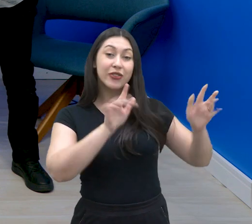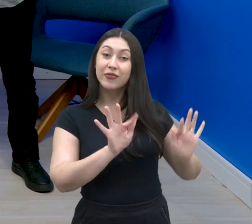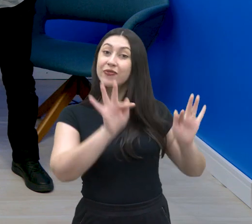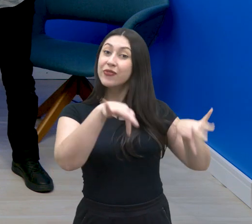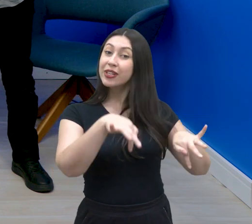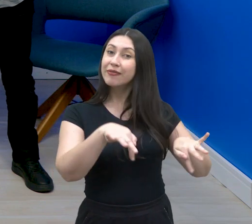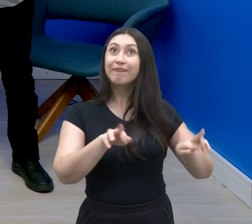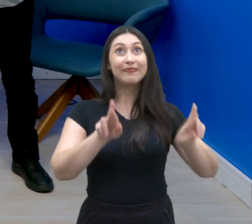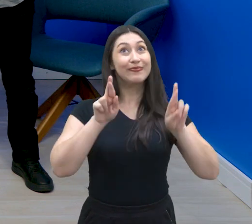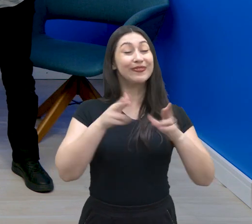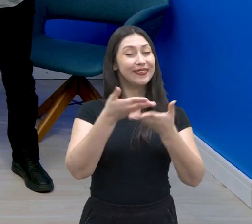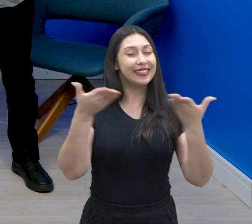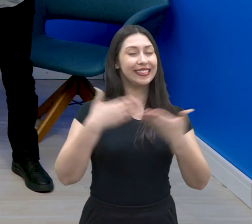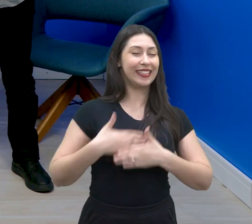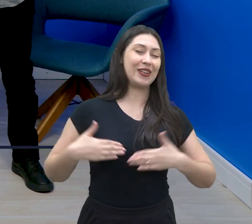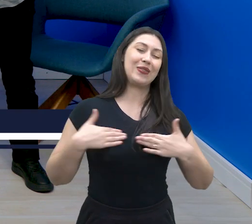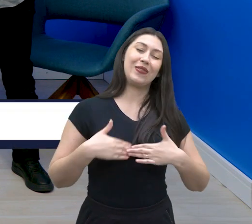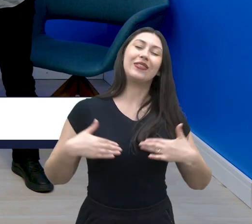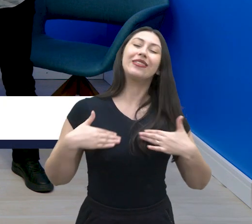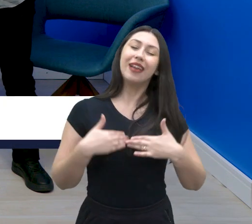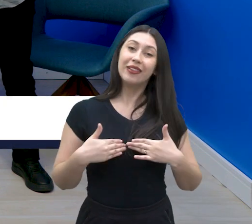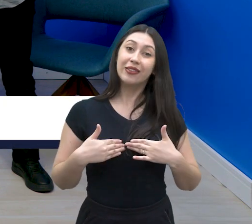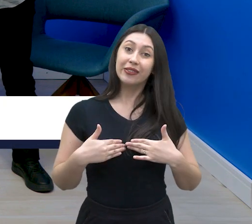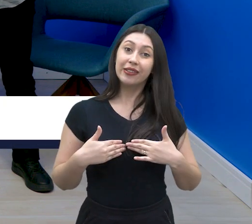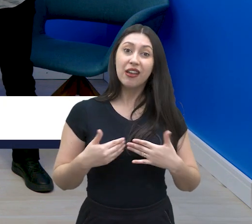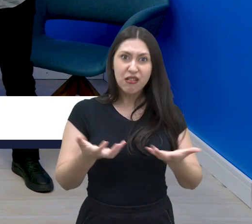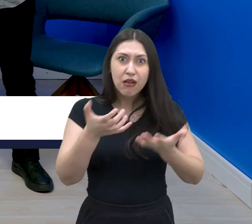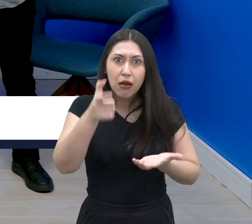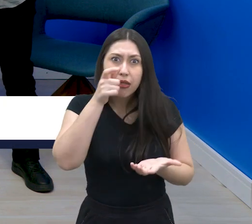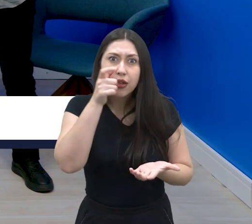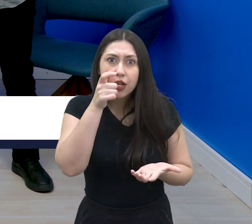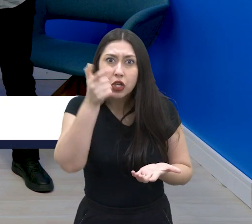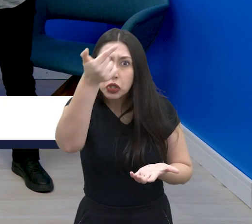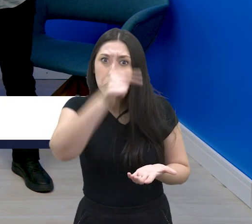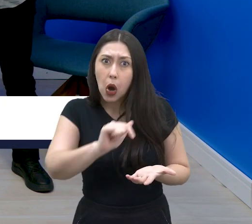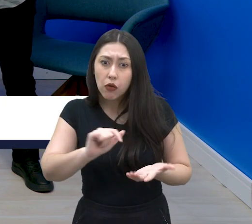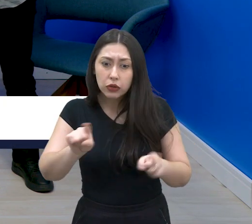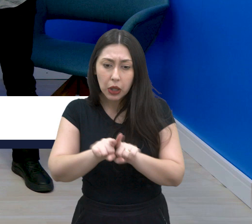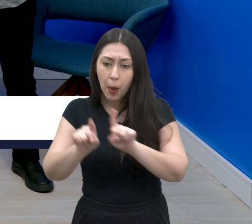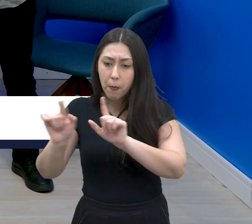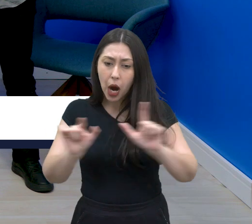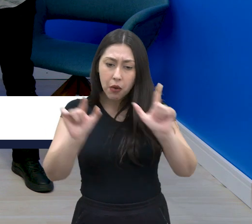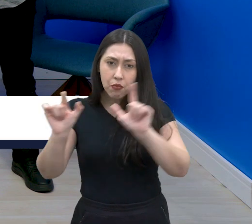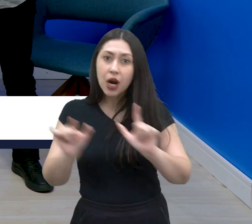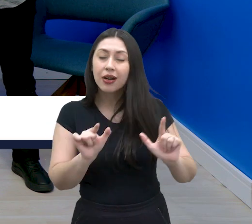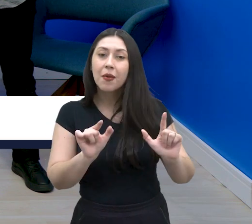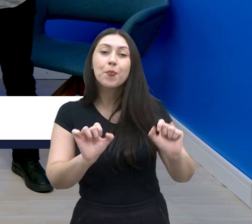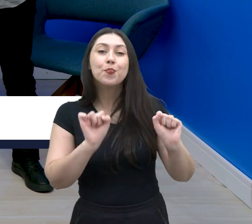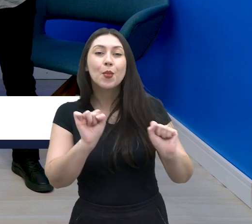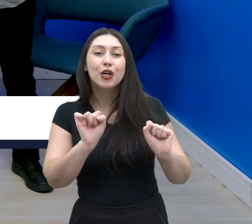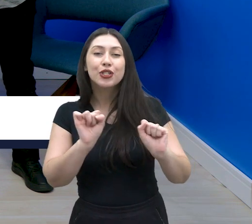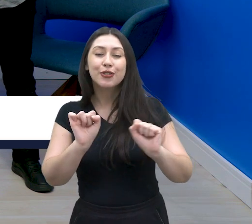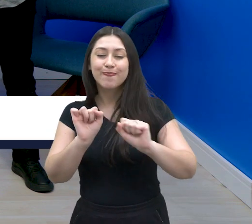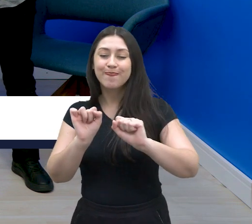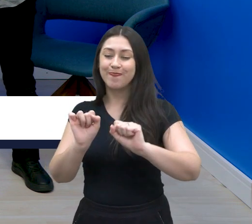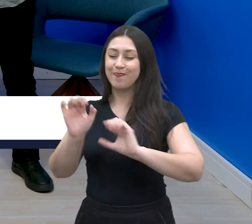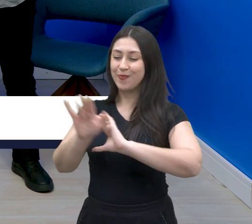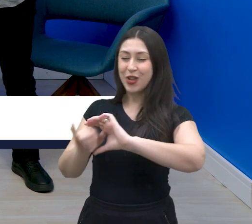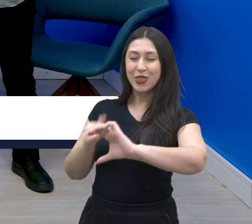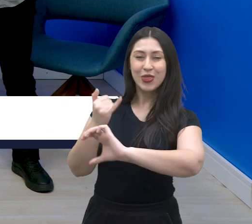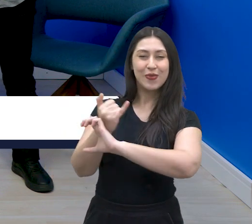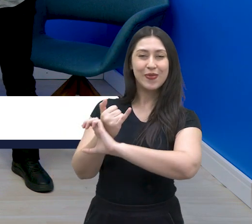Sobre Política. Espero que vocês tenham gostado desse programa. Se quiserem rever esse ou outros programas, é só acompanhar a gente pelo